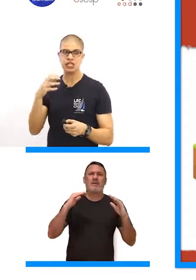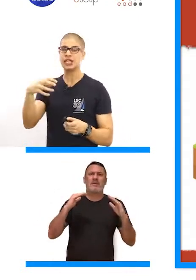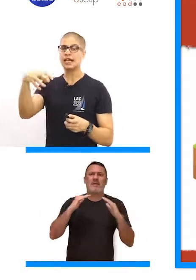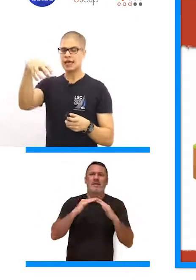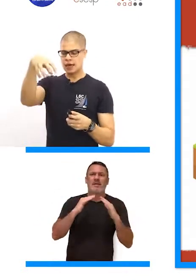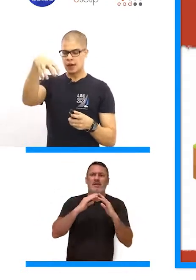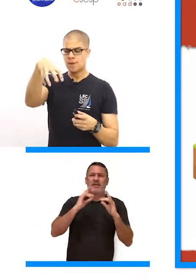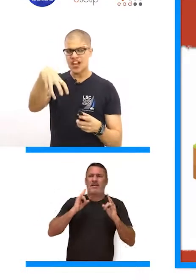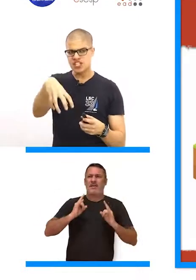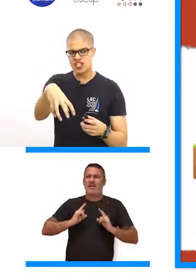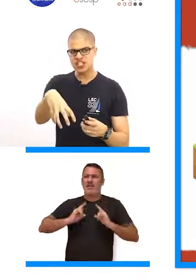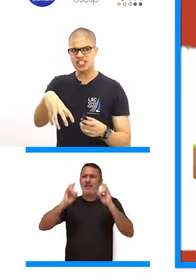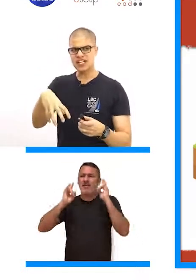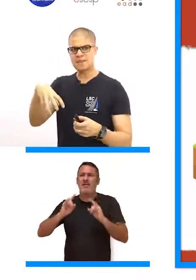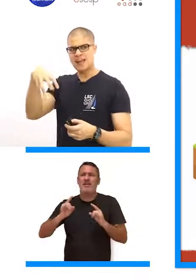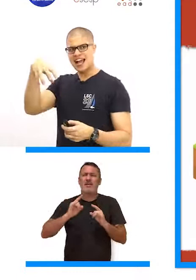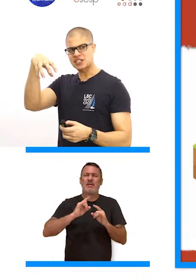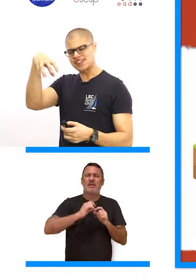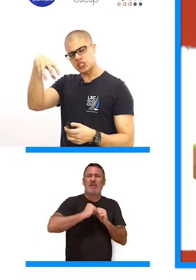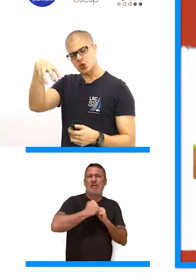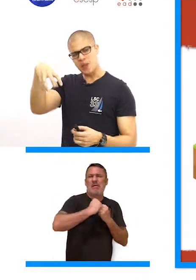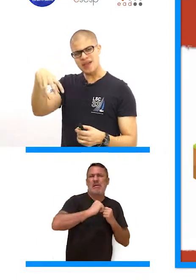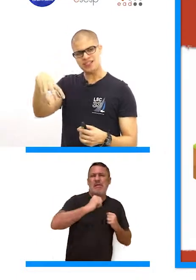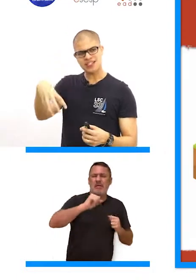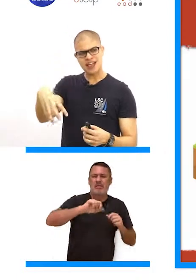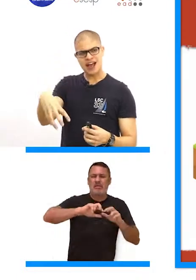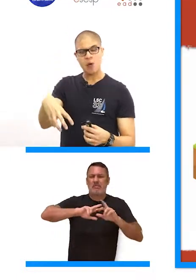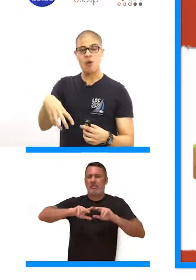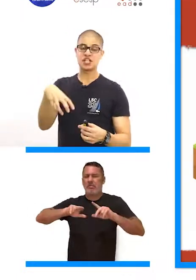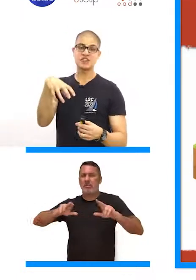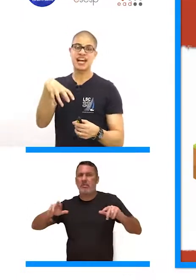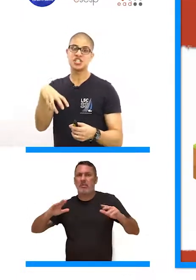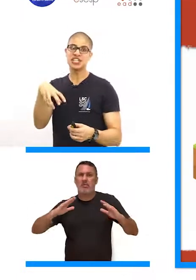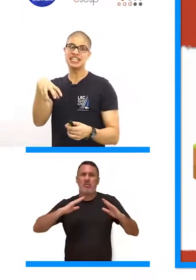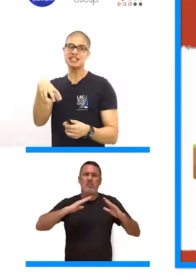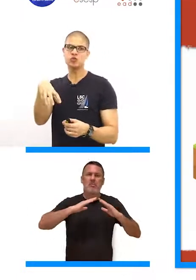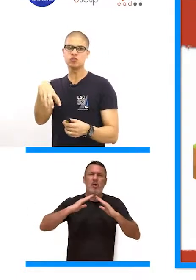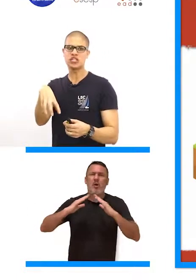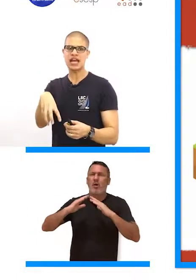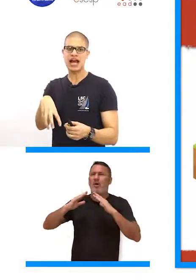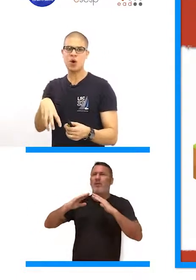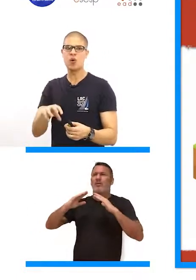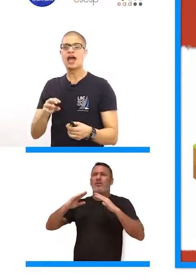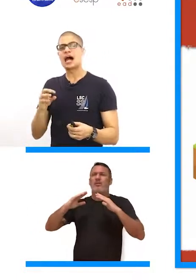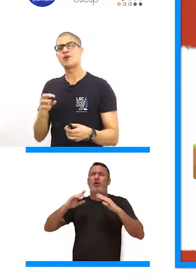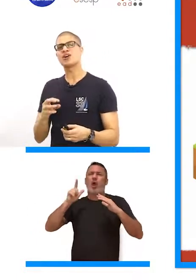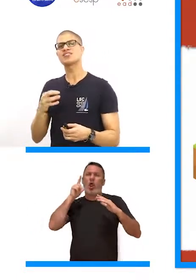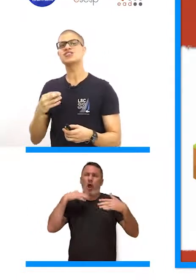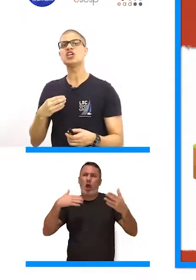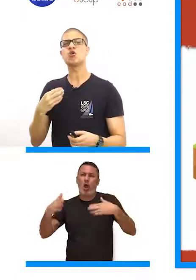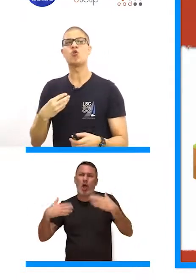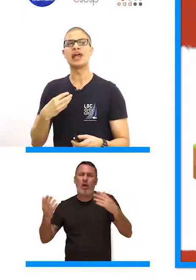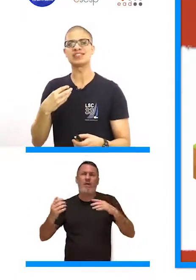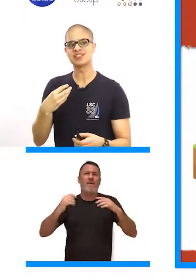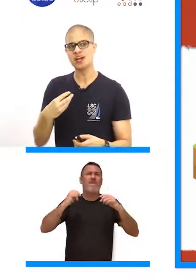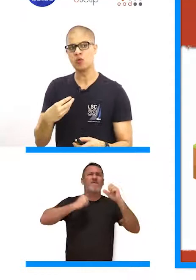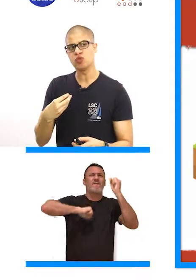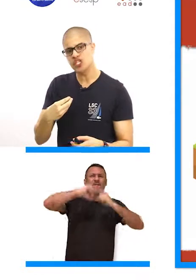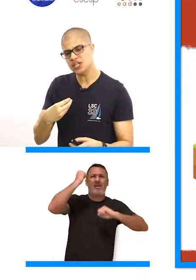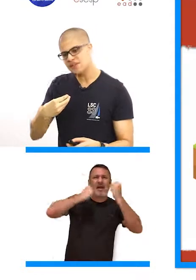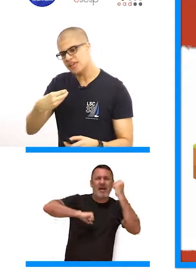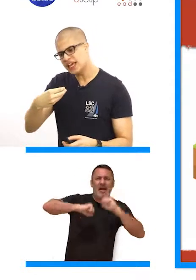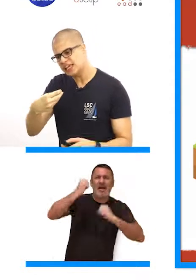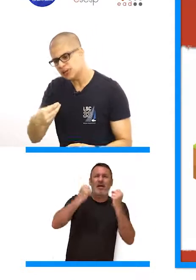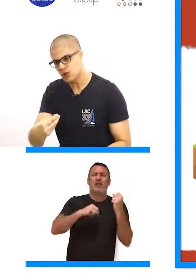concentração de moradia, atividade comercial, atividade industrial, a maior